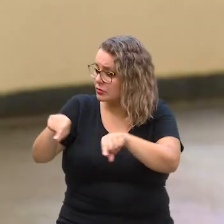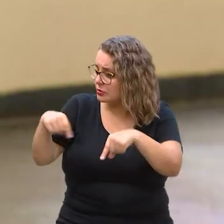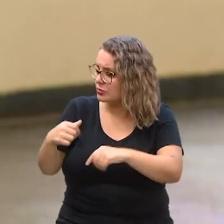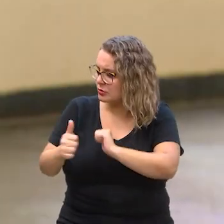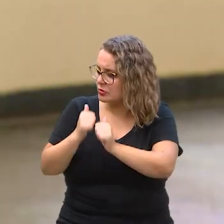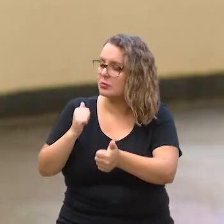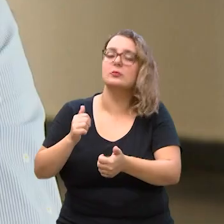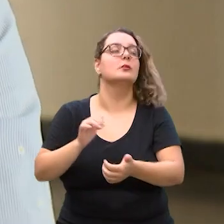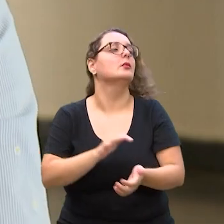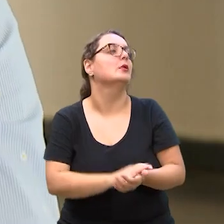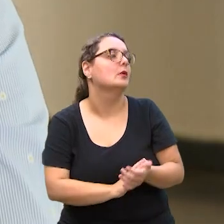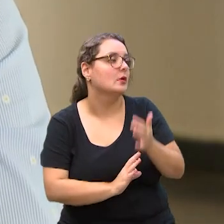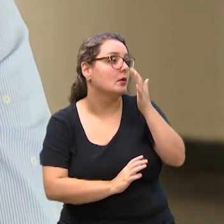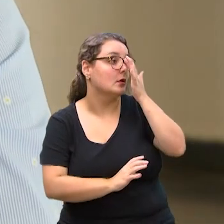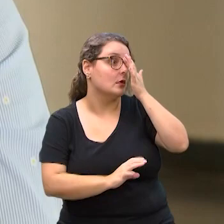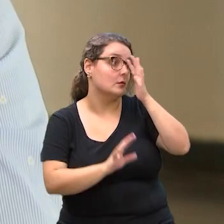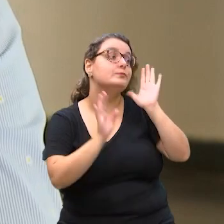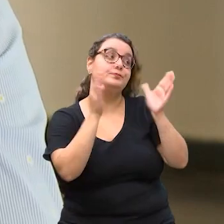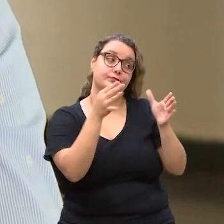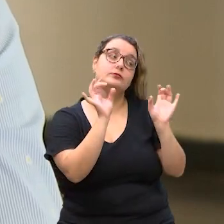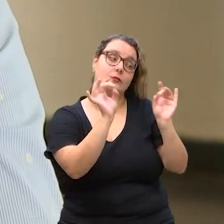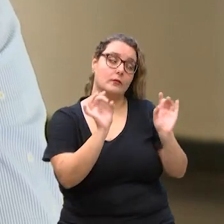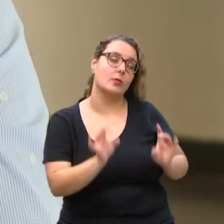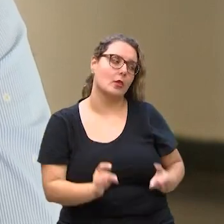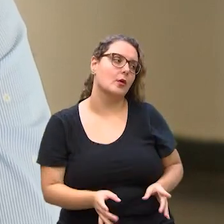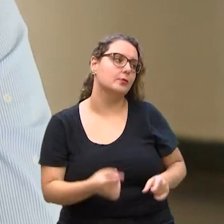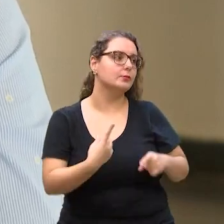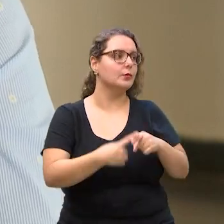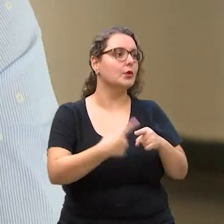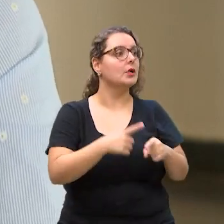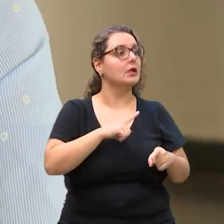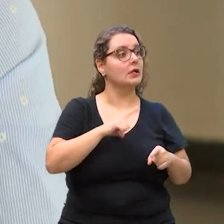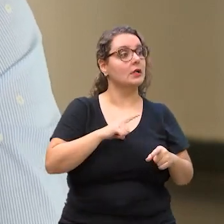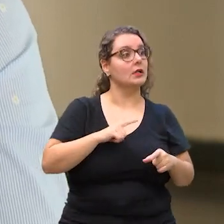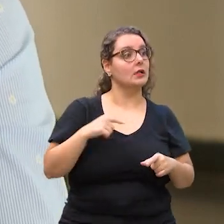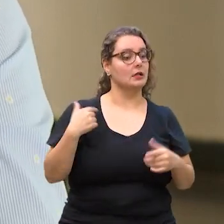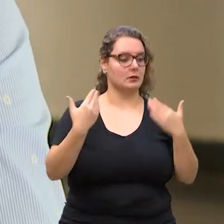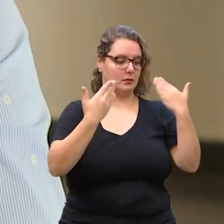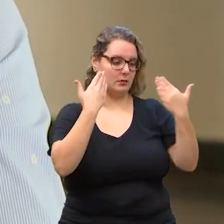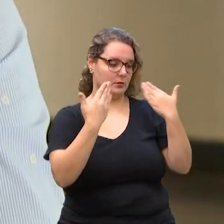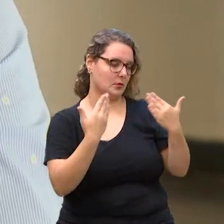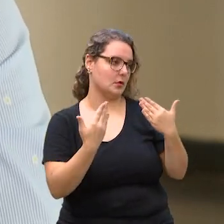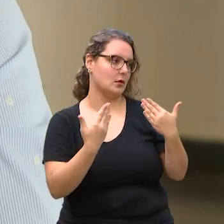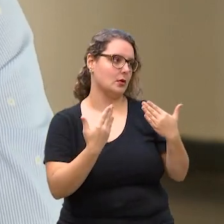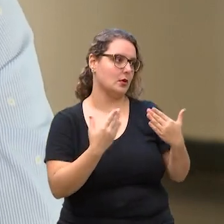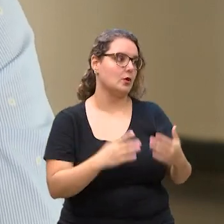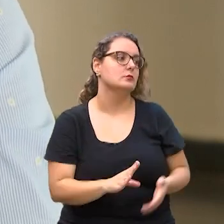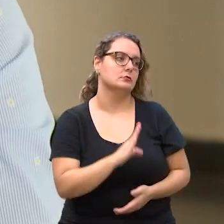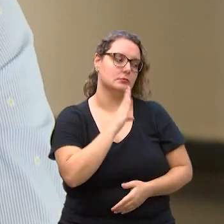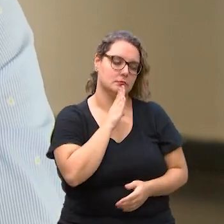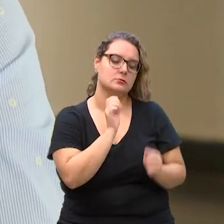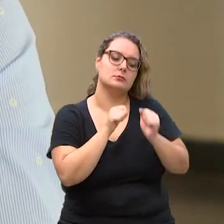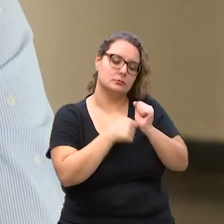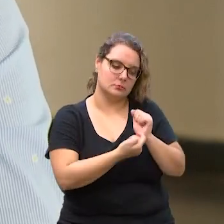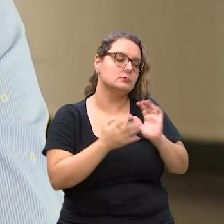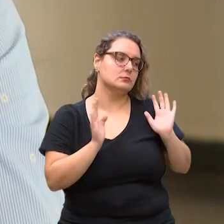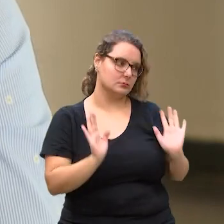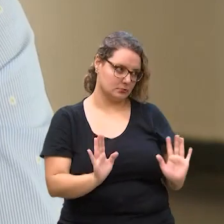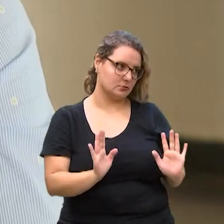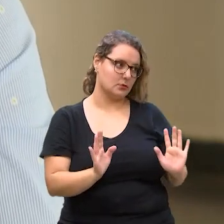dentro do esporte? Isso é uma questão bem específica, porque a gente tem na nossa profissão, como psicólogo, a questão do